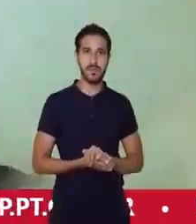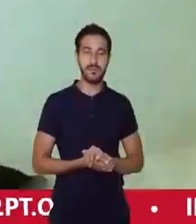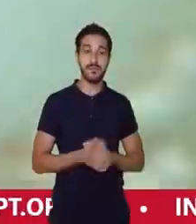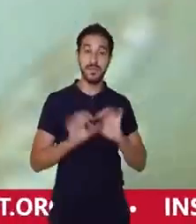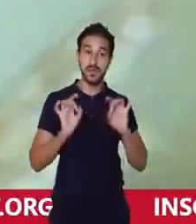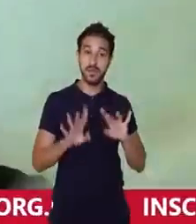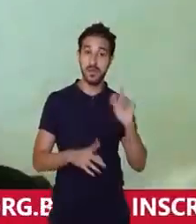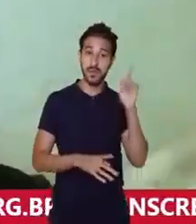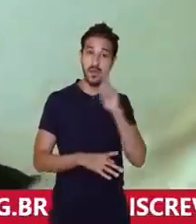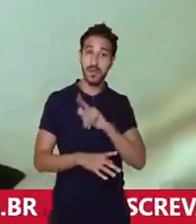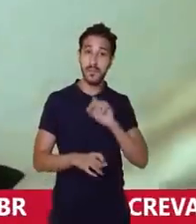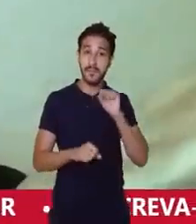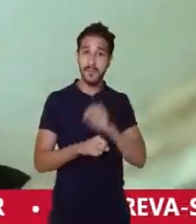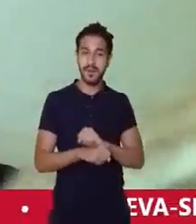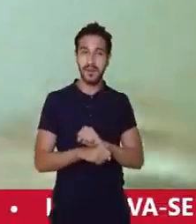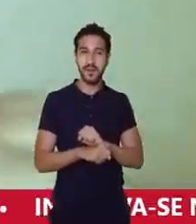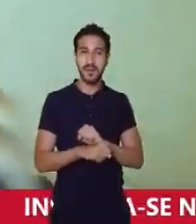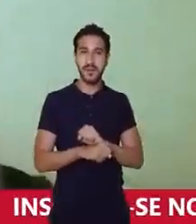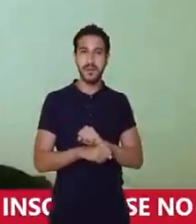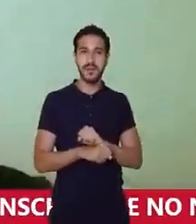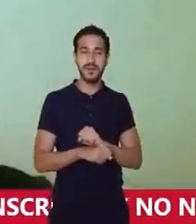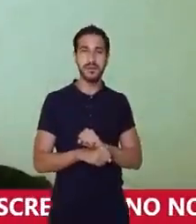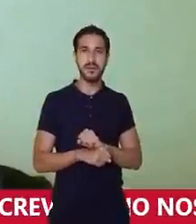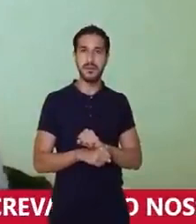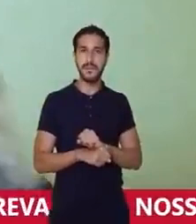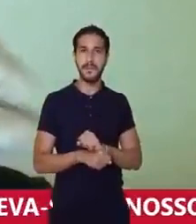Ele só será neutralizado